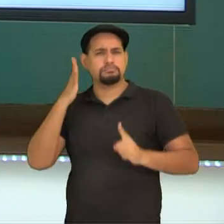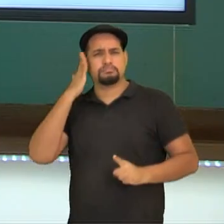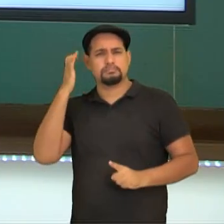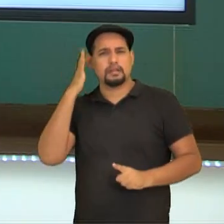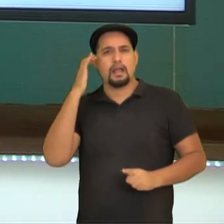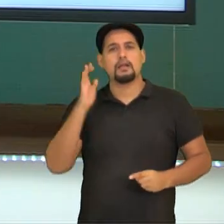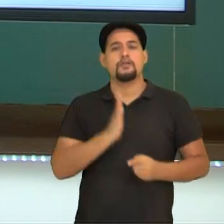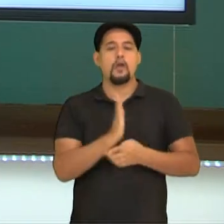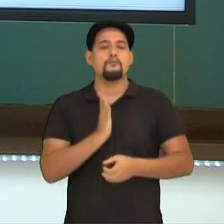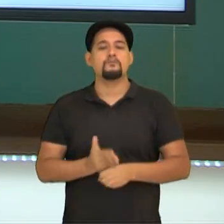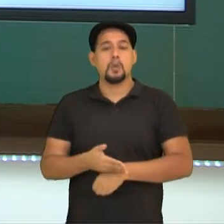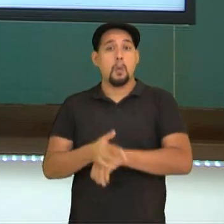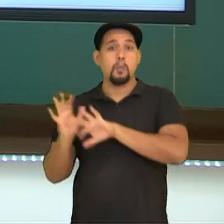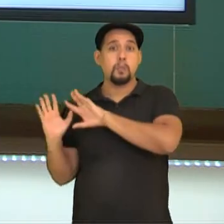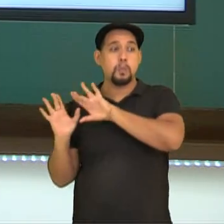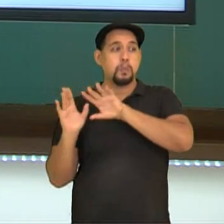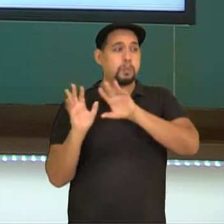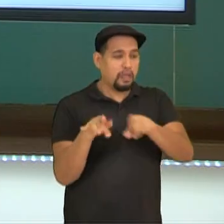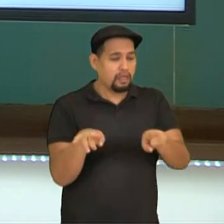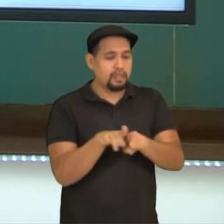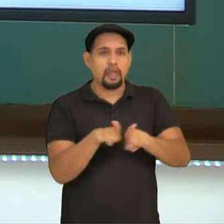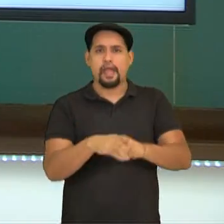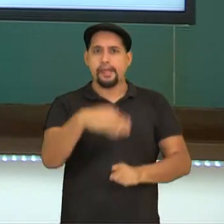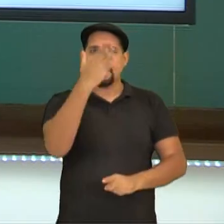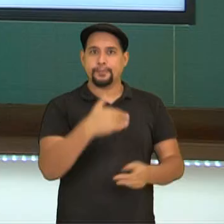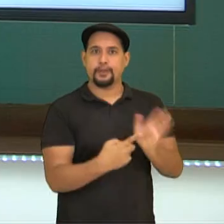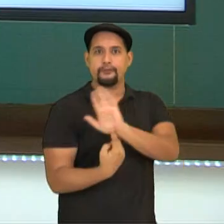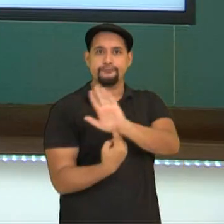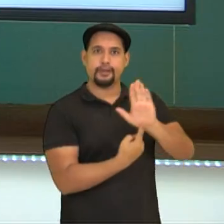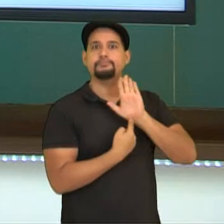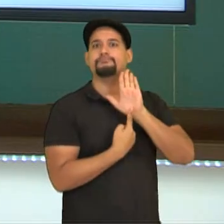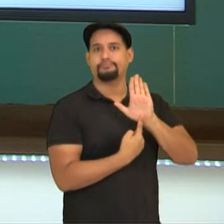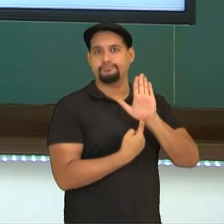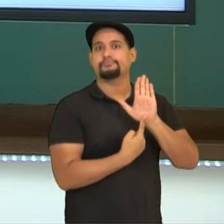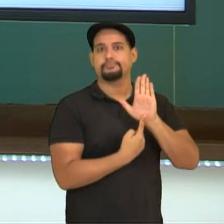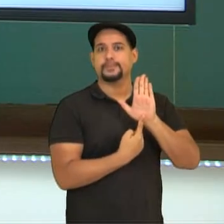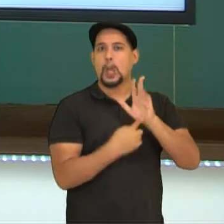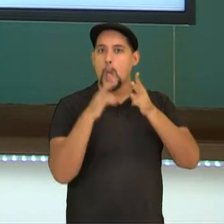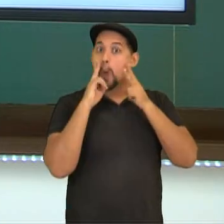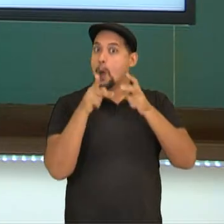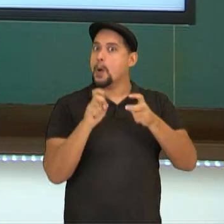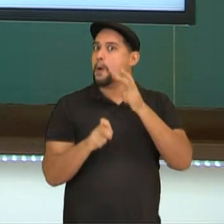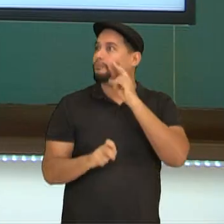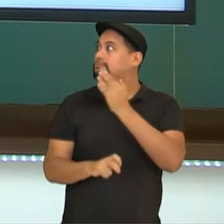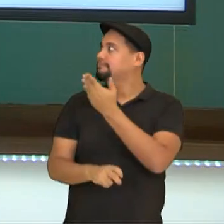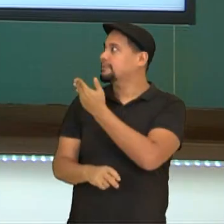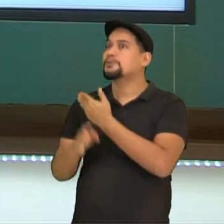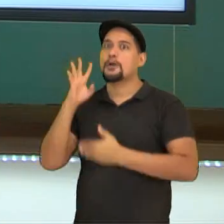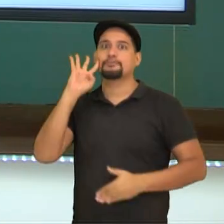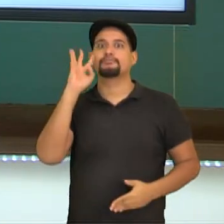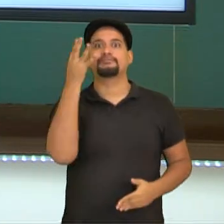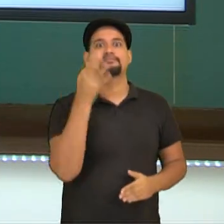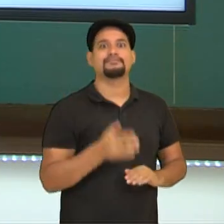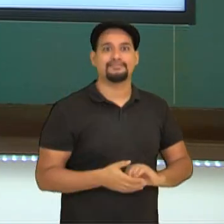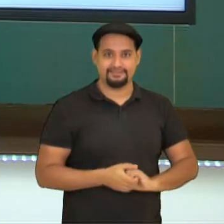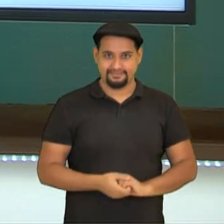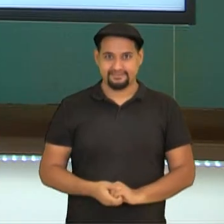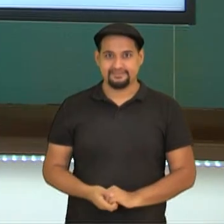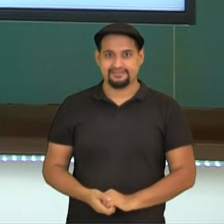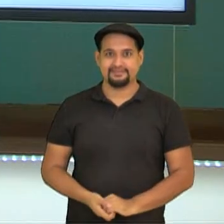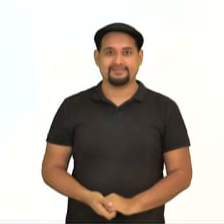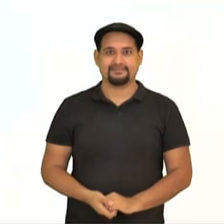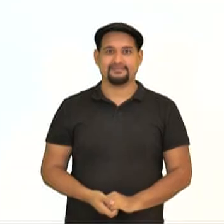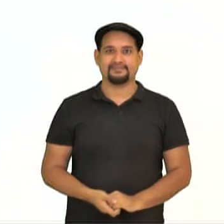e apareceu também com a sua prova, segundo eles, irrefutável. Olha só o que esse grupo de assistência